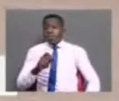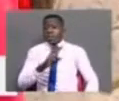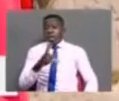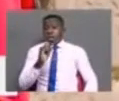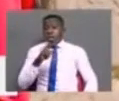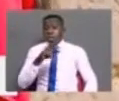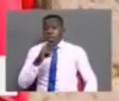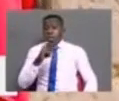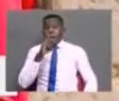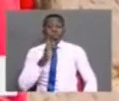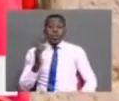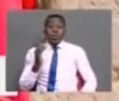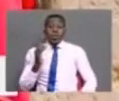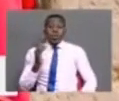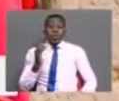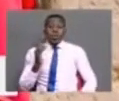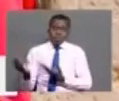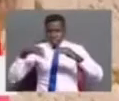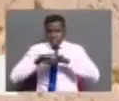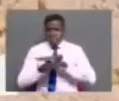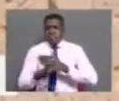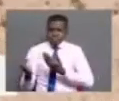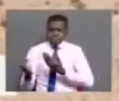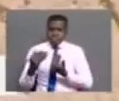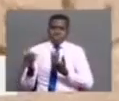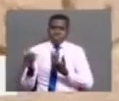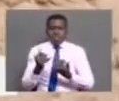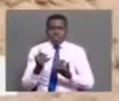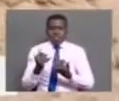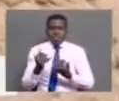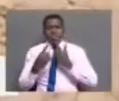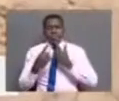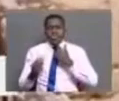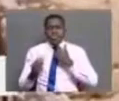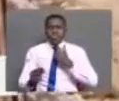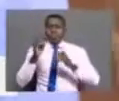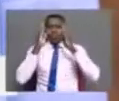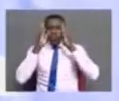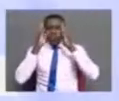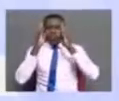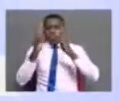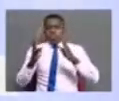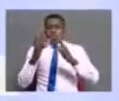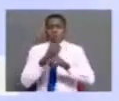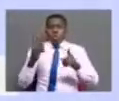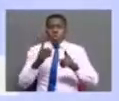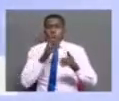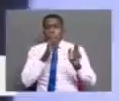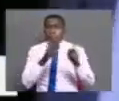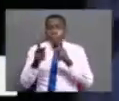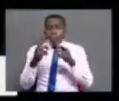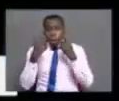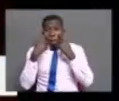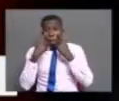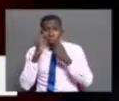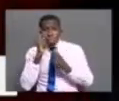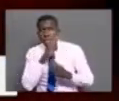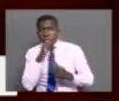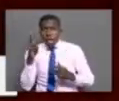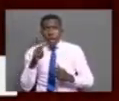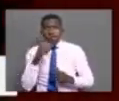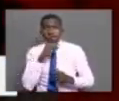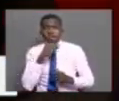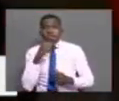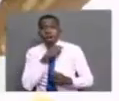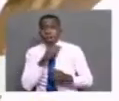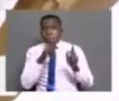convidou rapidamente a entrar para dispersar a atenção dos vizinhos curiosos a casa